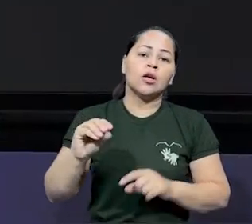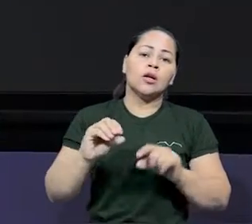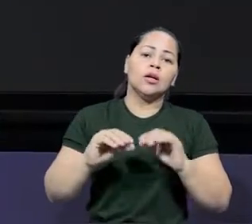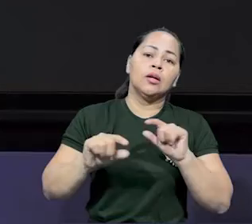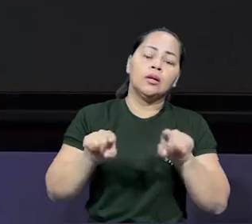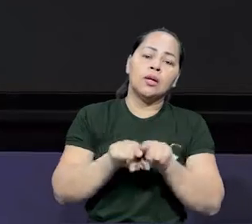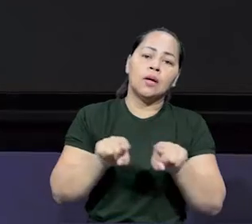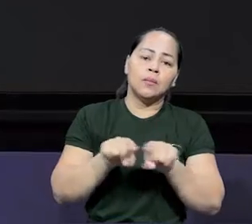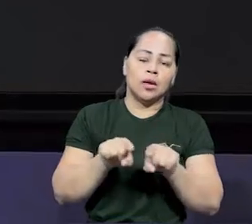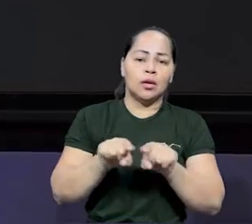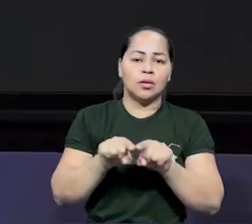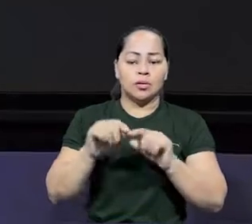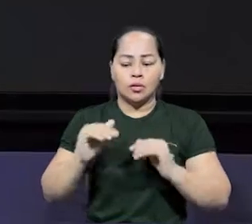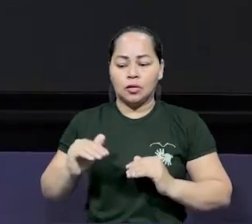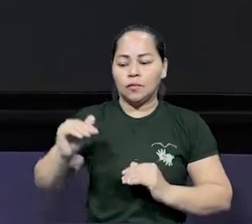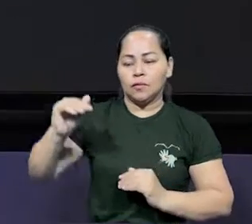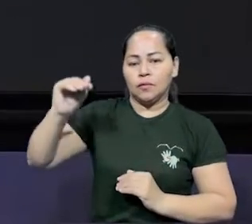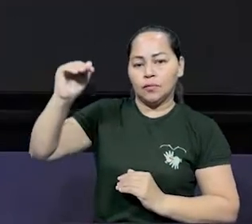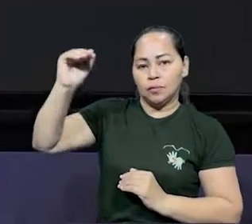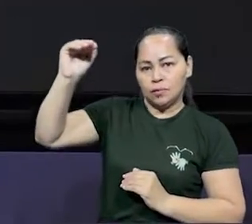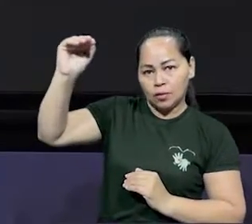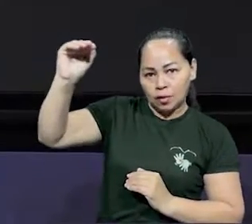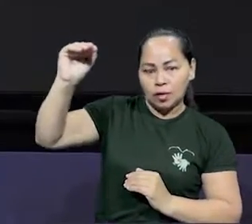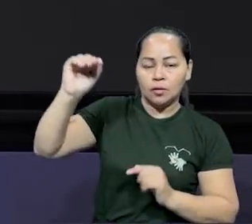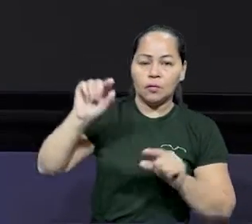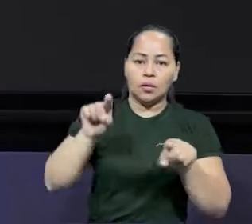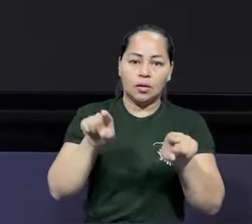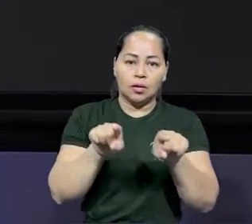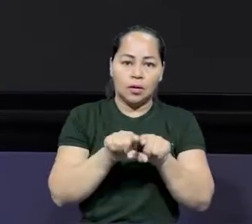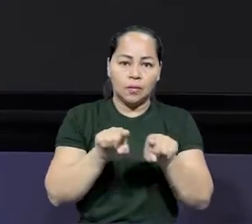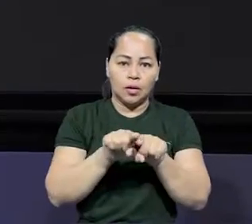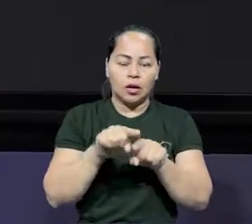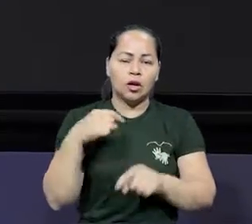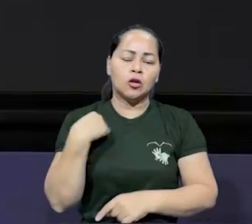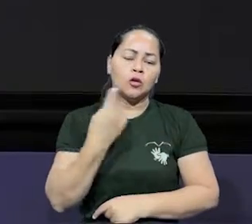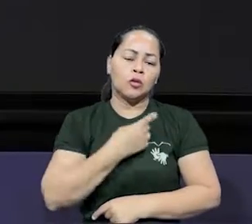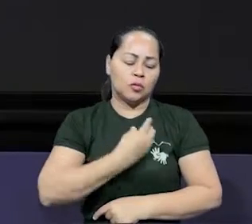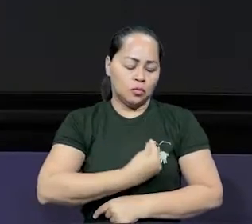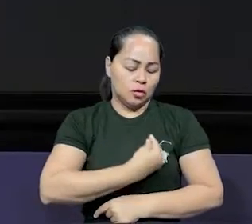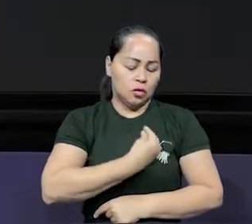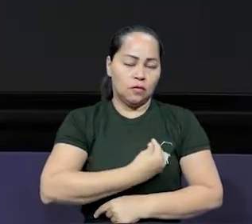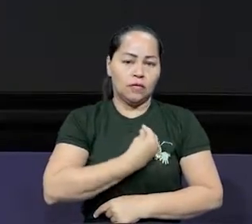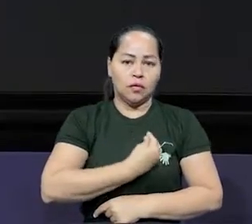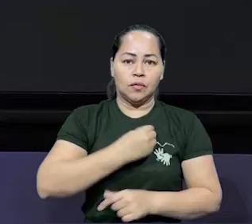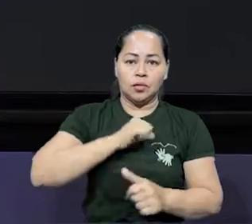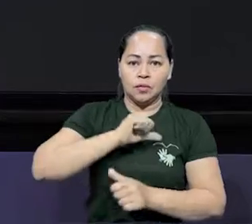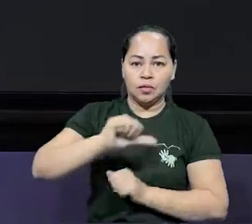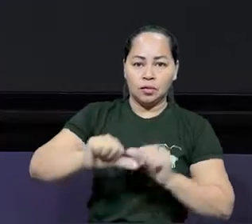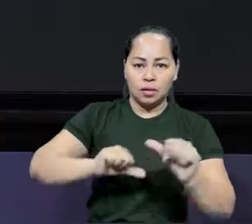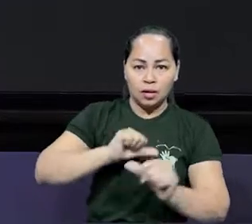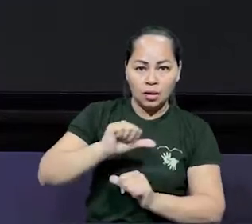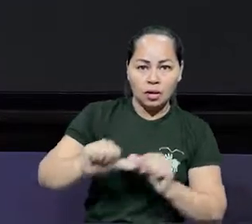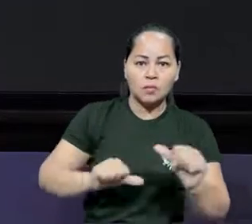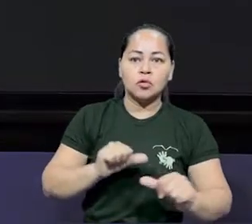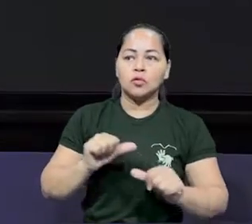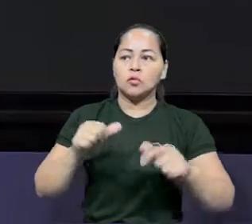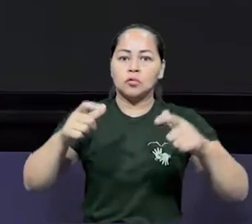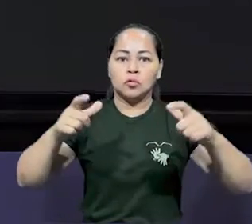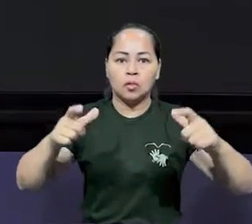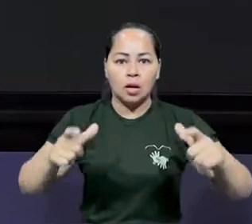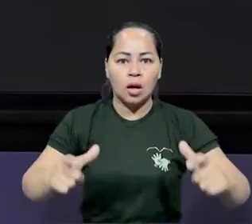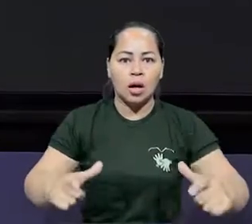O crescimento orgânico, somos seres vivos que passam por mudanças orgânicas,